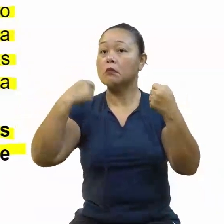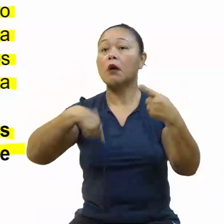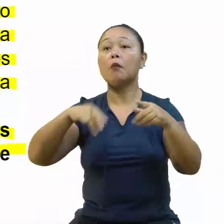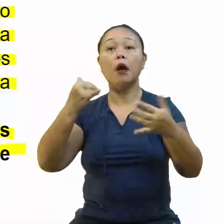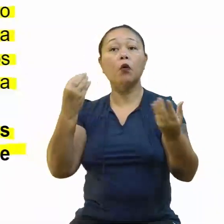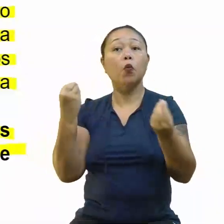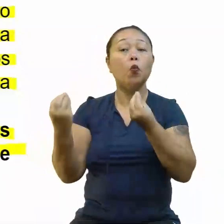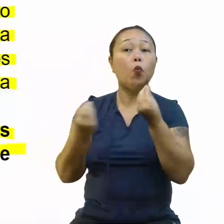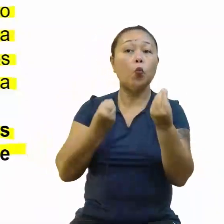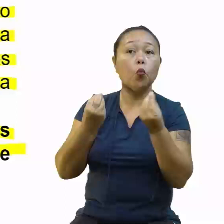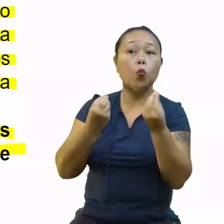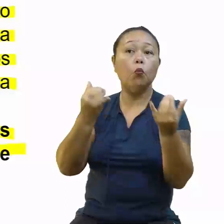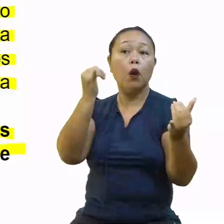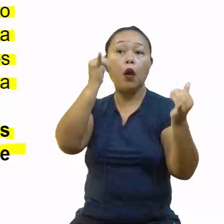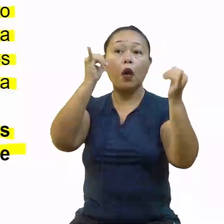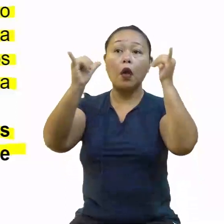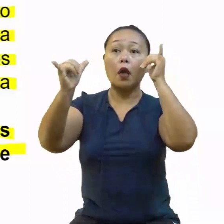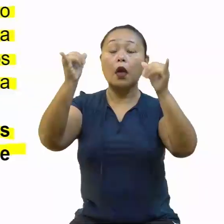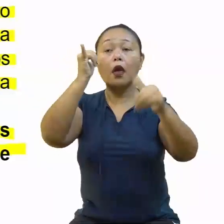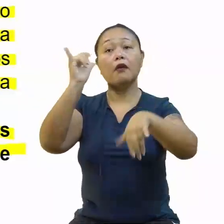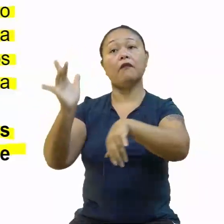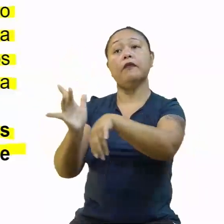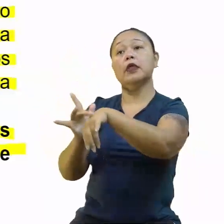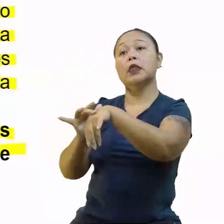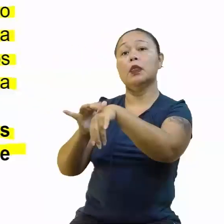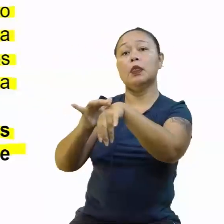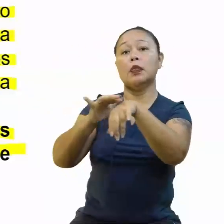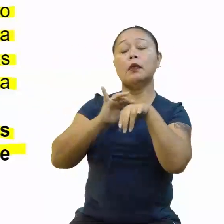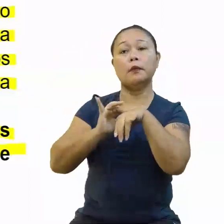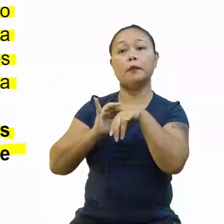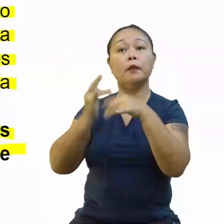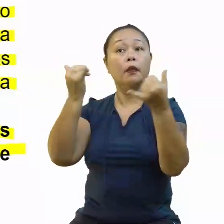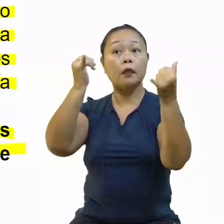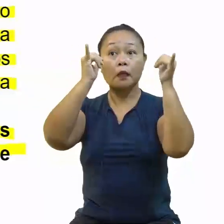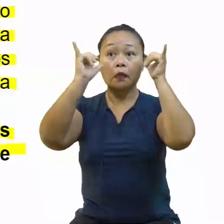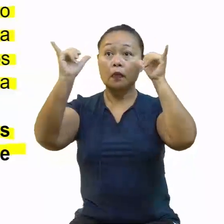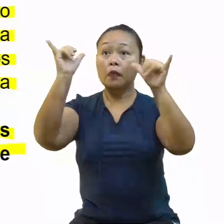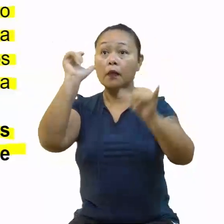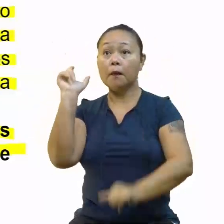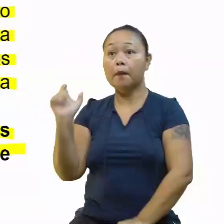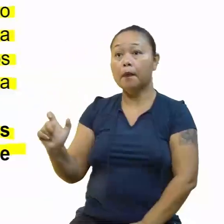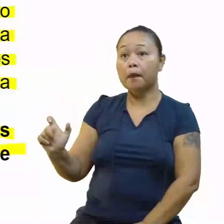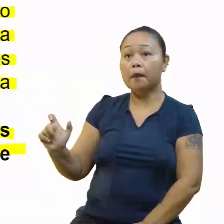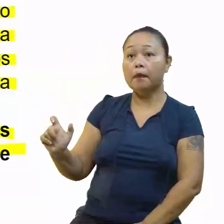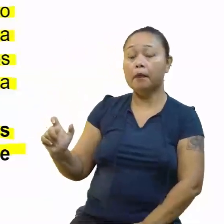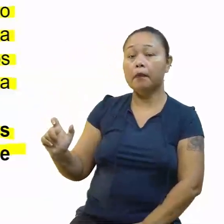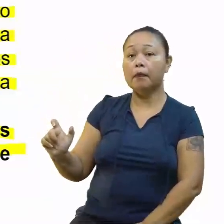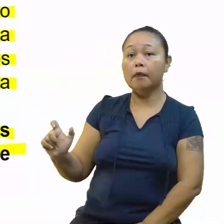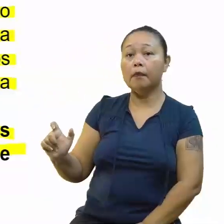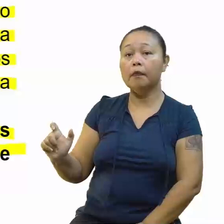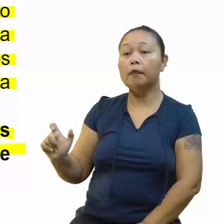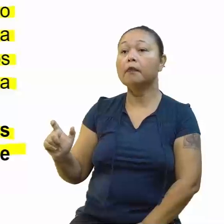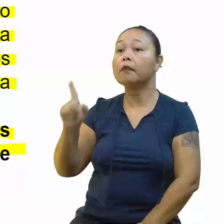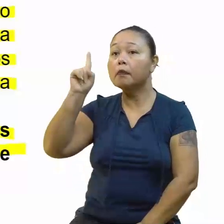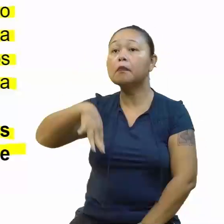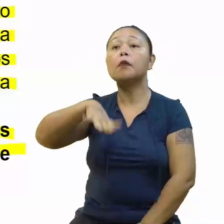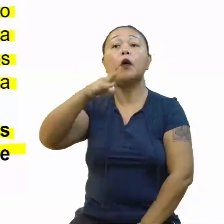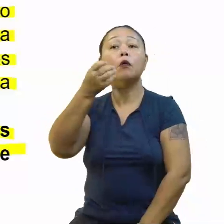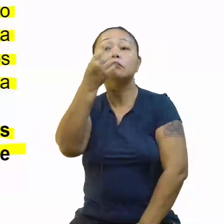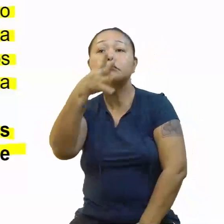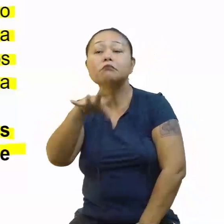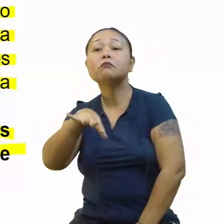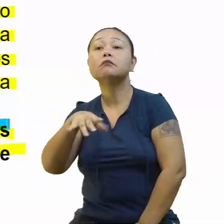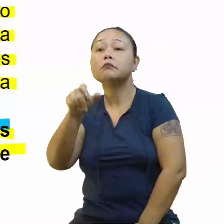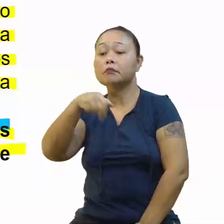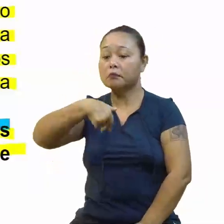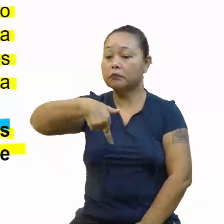prevenção. Então, olha a palavra-chave: fator de prevenção, os benefícios